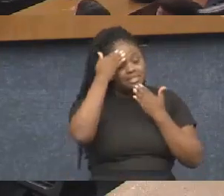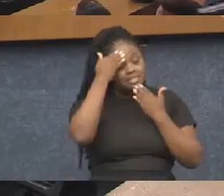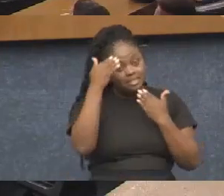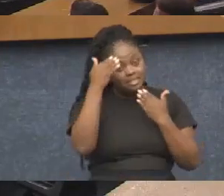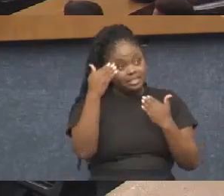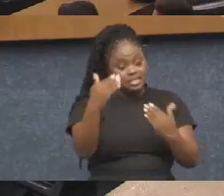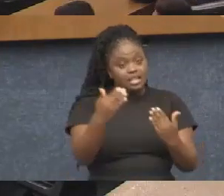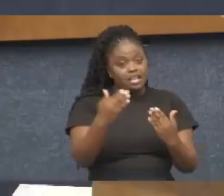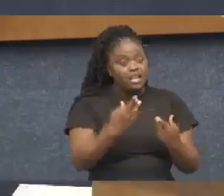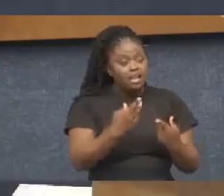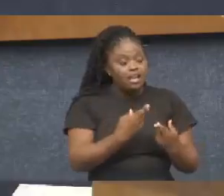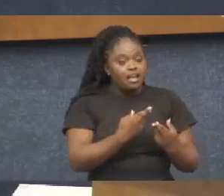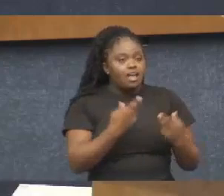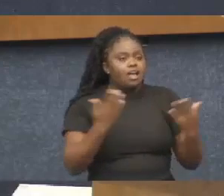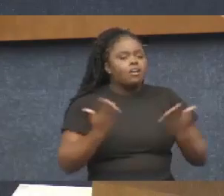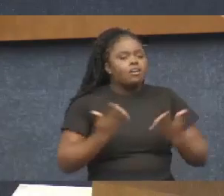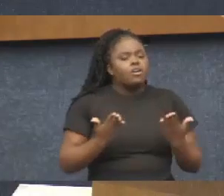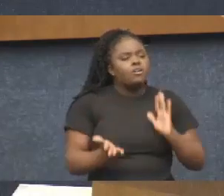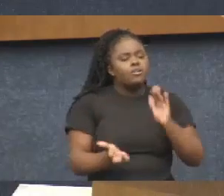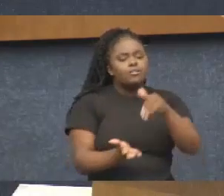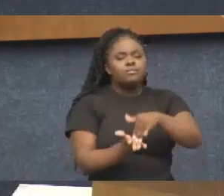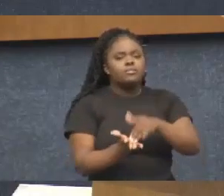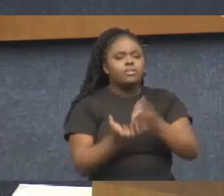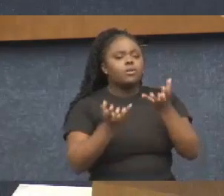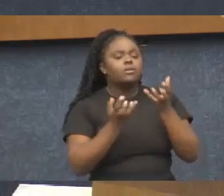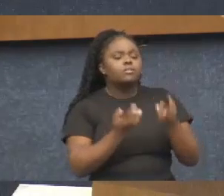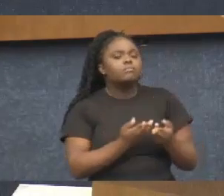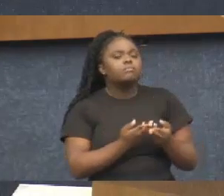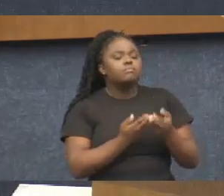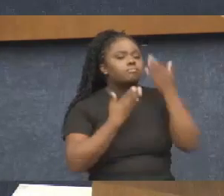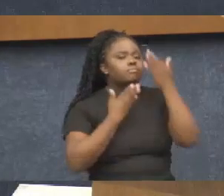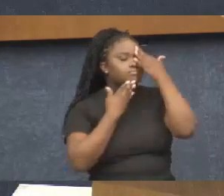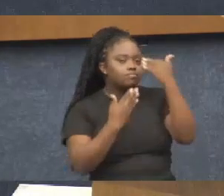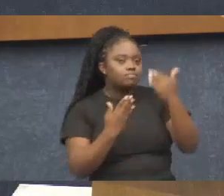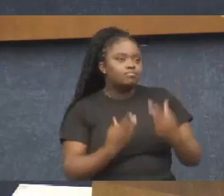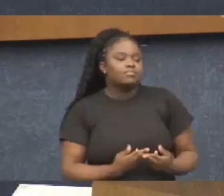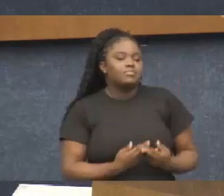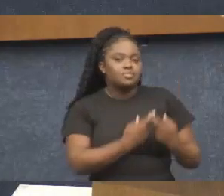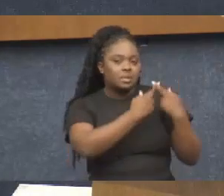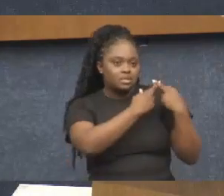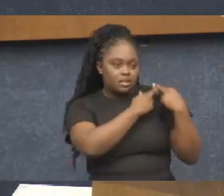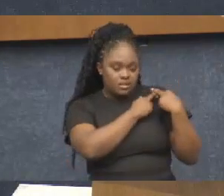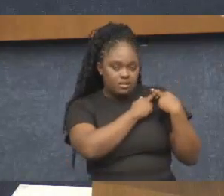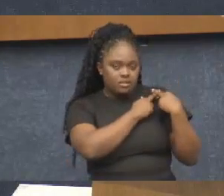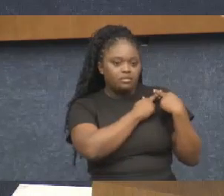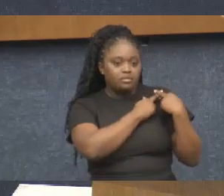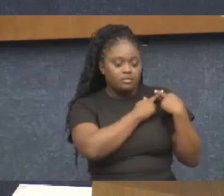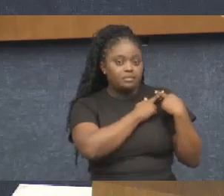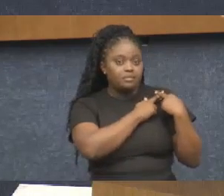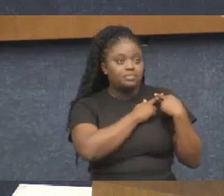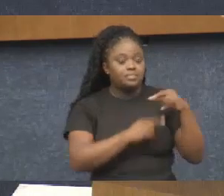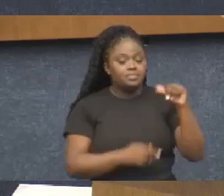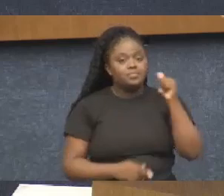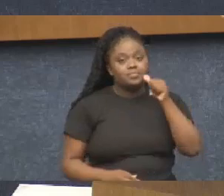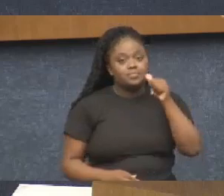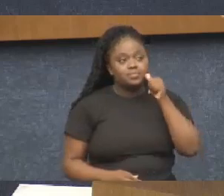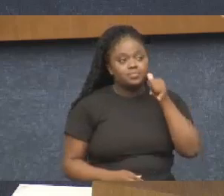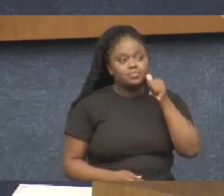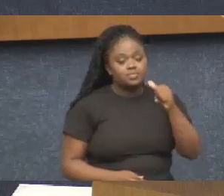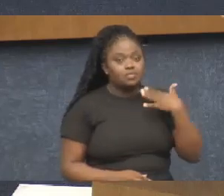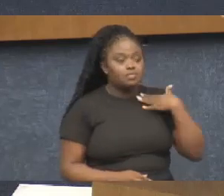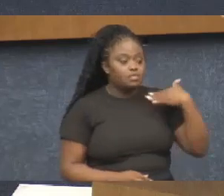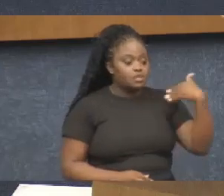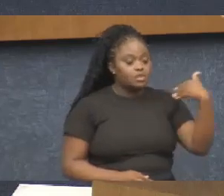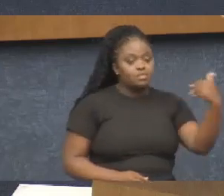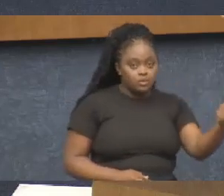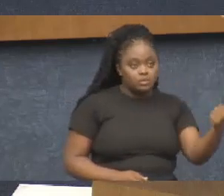Agradecer a responsável, agora, para finalizar, eu queria agradecer a responsável por tudo isso, que ela foi me pescar lá em